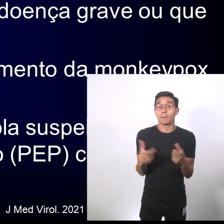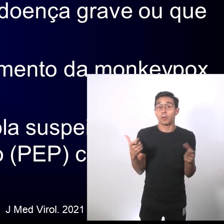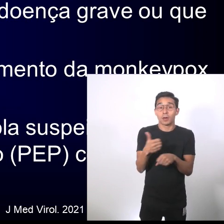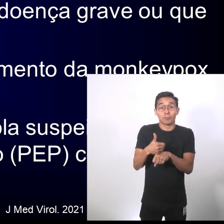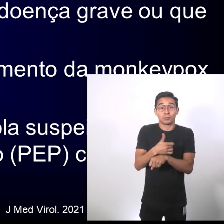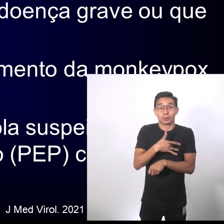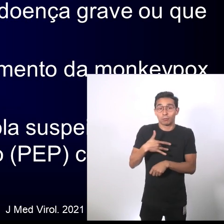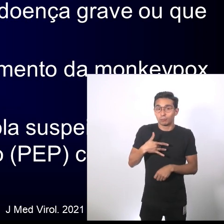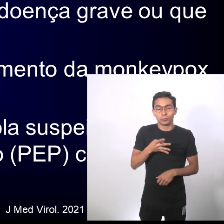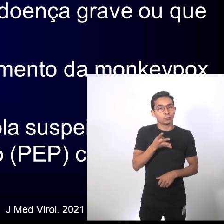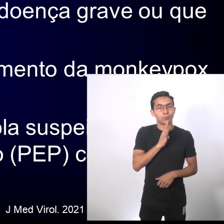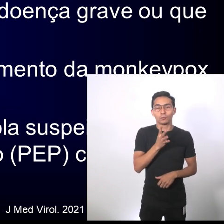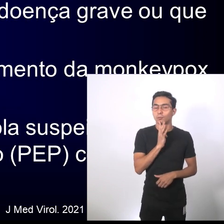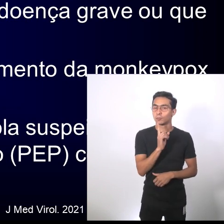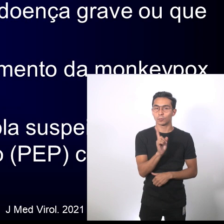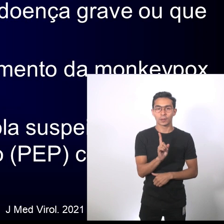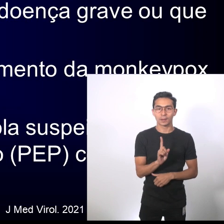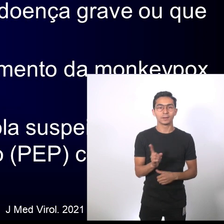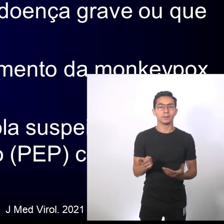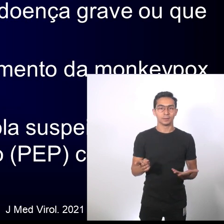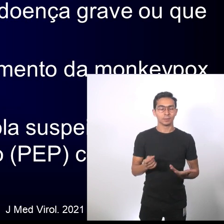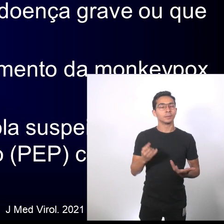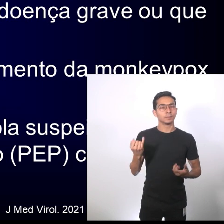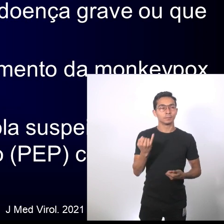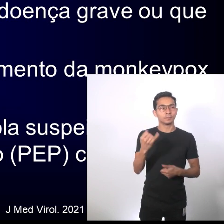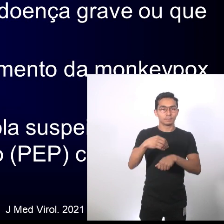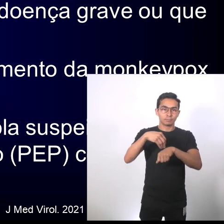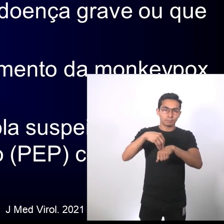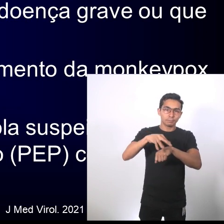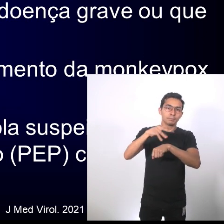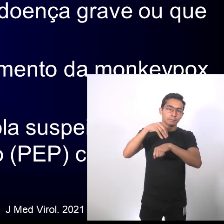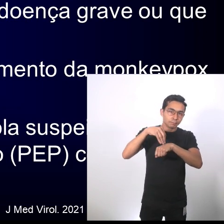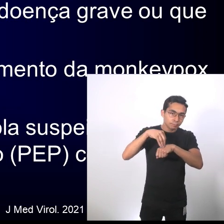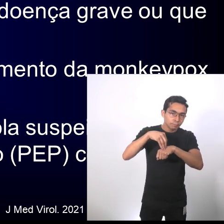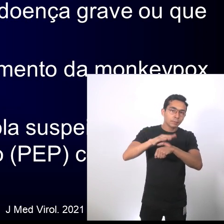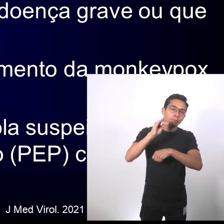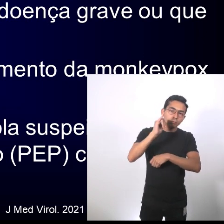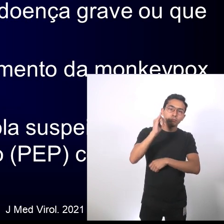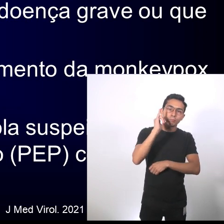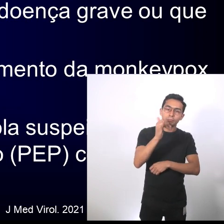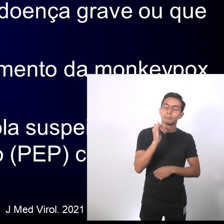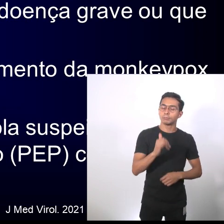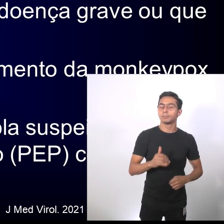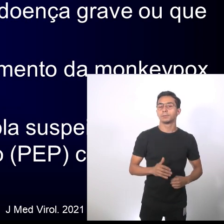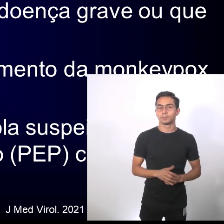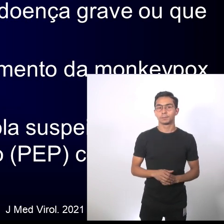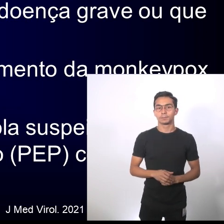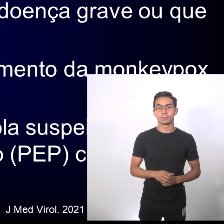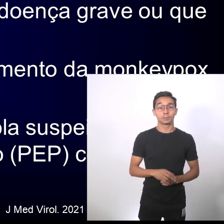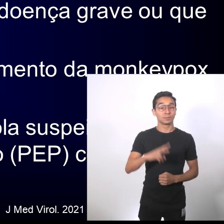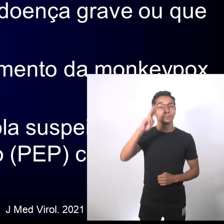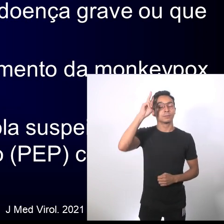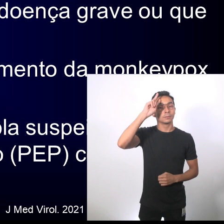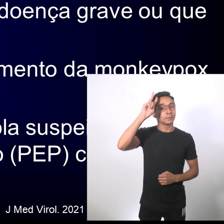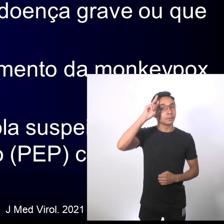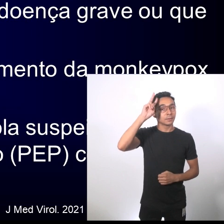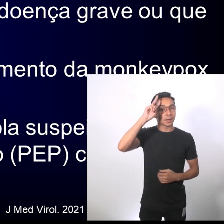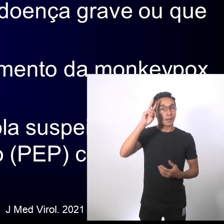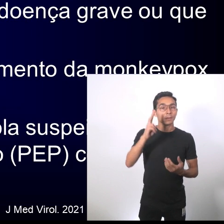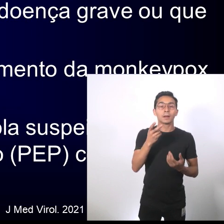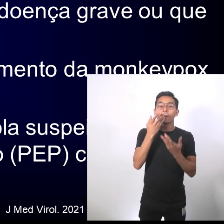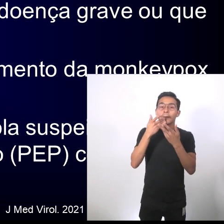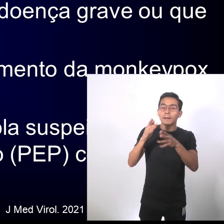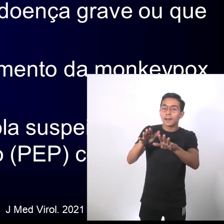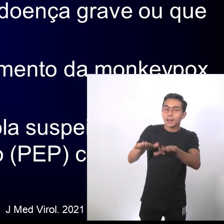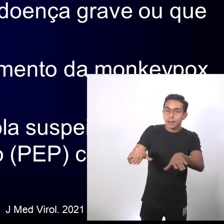da saúde, e me pareceram importantes destacar esses pontos, né? Então, lembrar que, a despeito de entendermos as